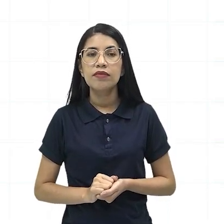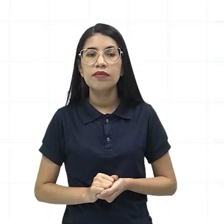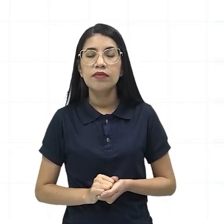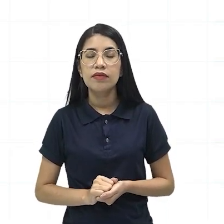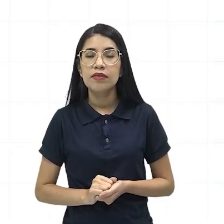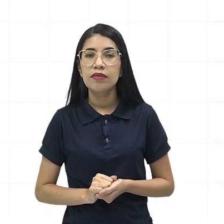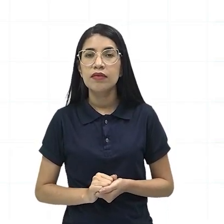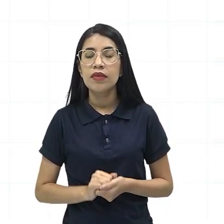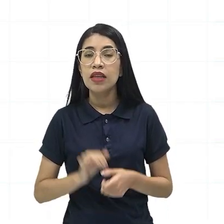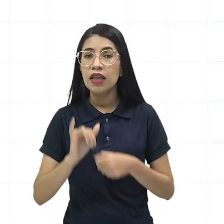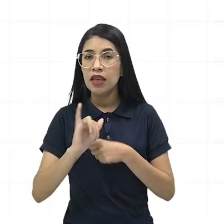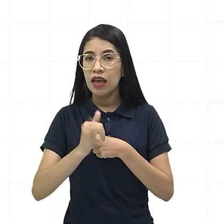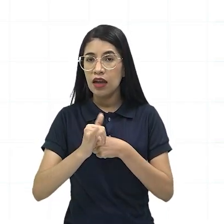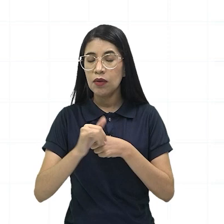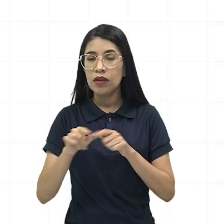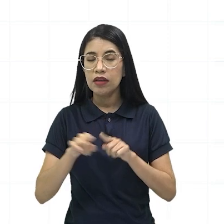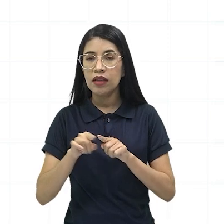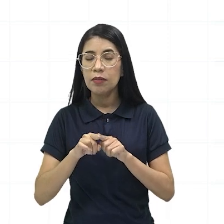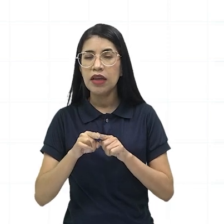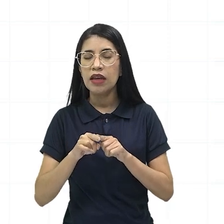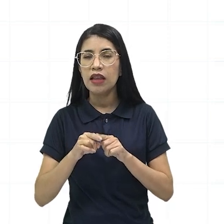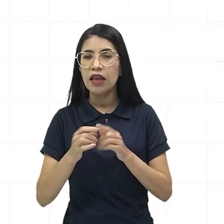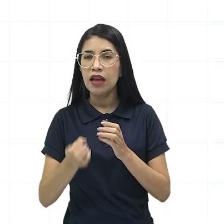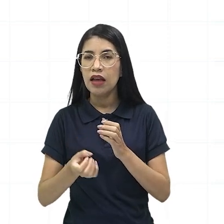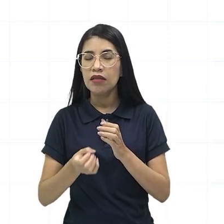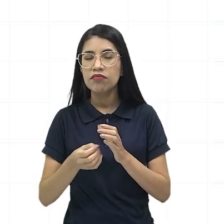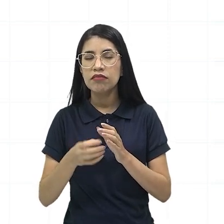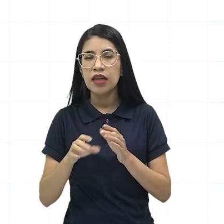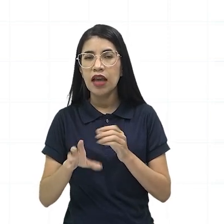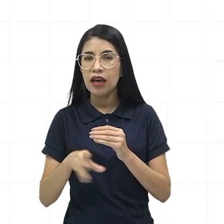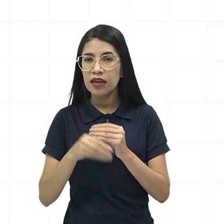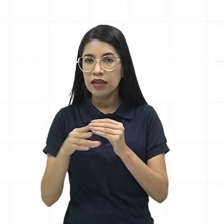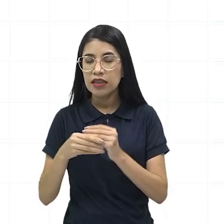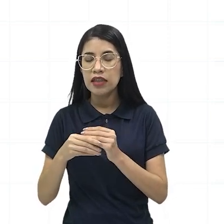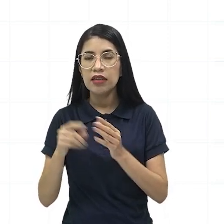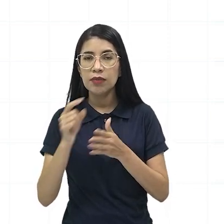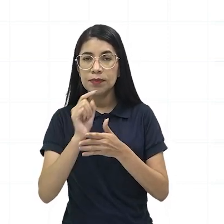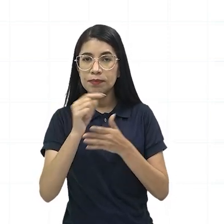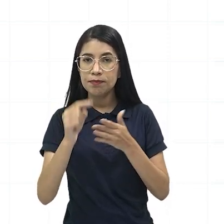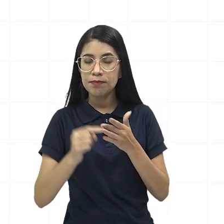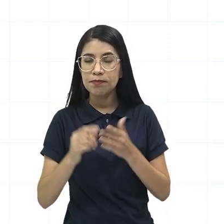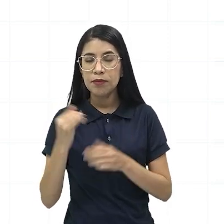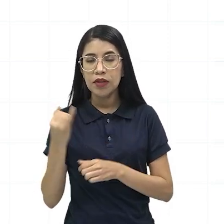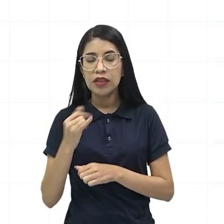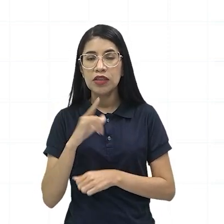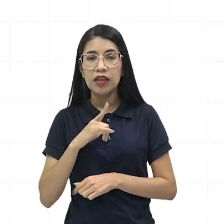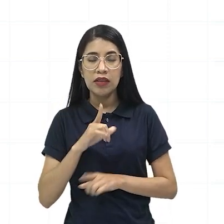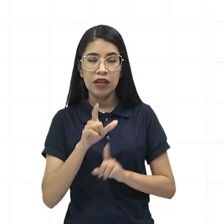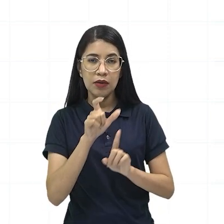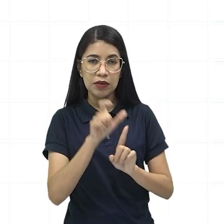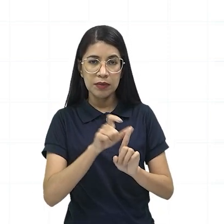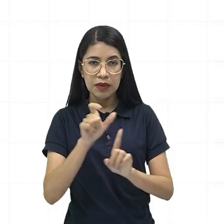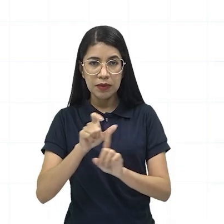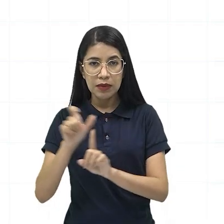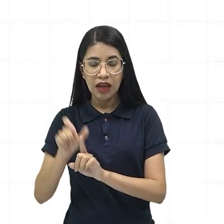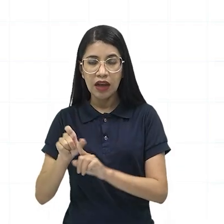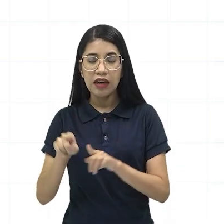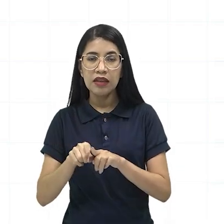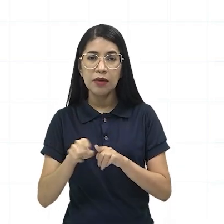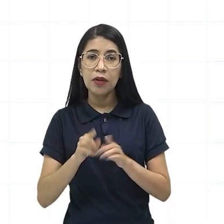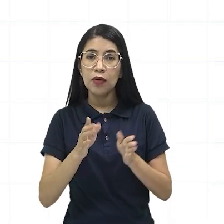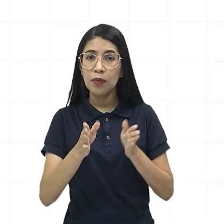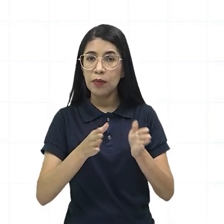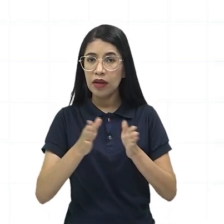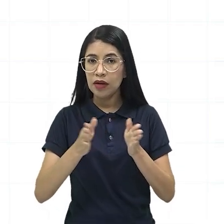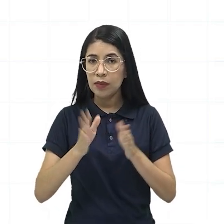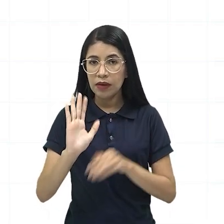a crônica incorpora elementos fundamentais da narrativa. Então a gente vai ter os personagens, a gente vai ter o tempo de quando ela